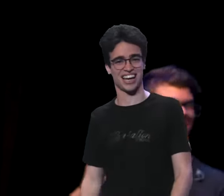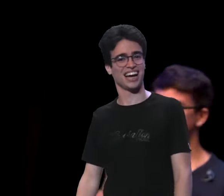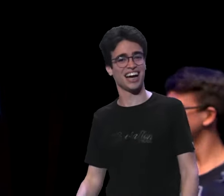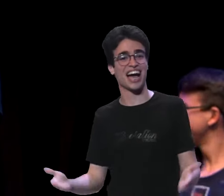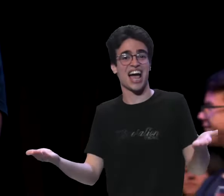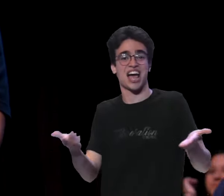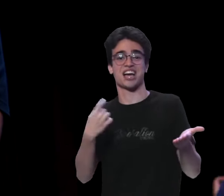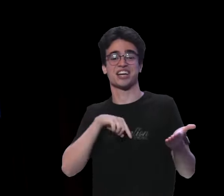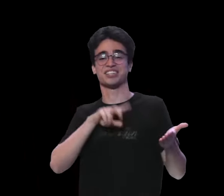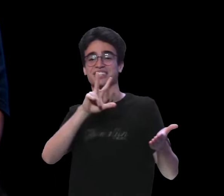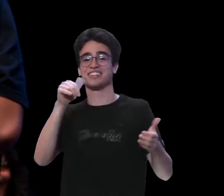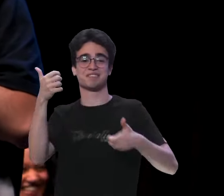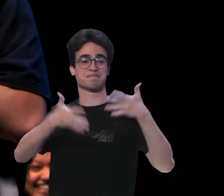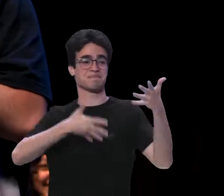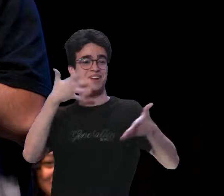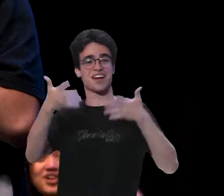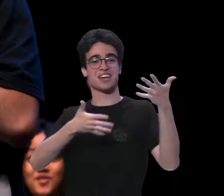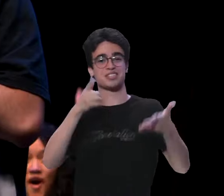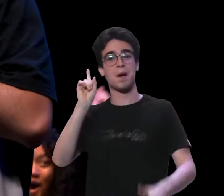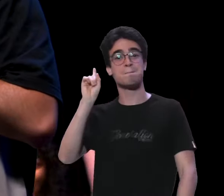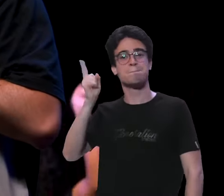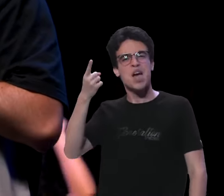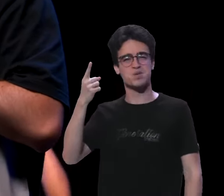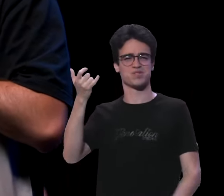Nós vamos cantar 1000 graus de unção de novo.